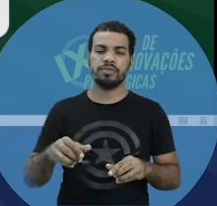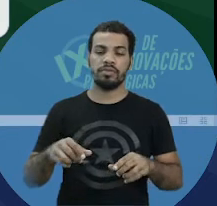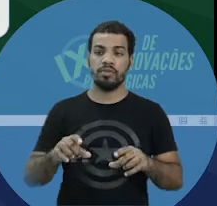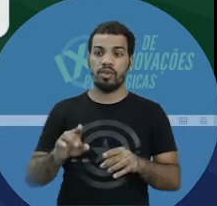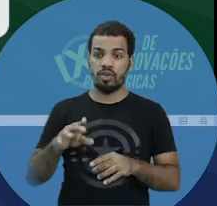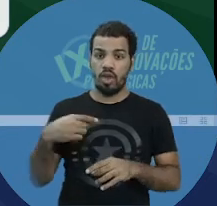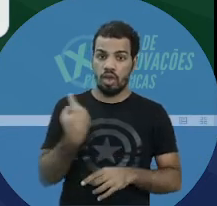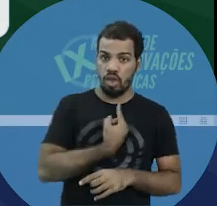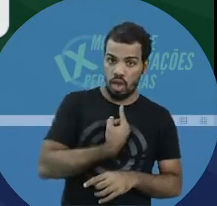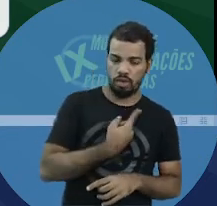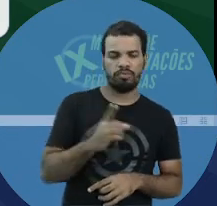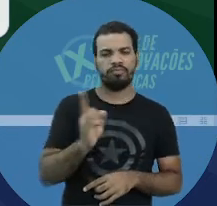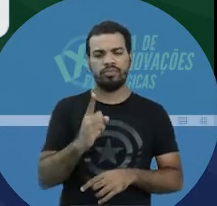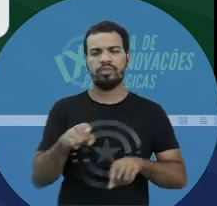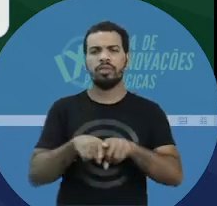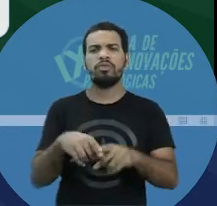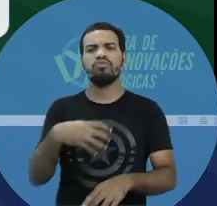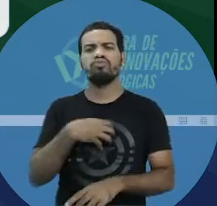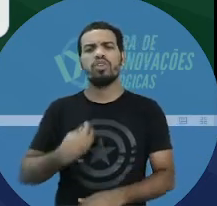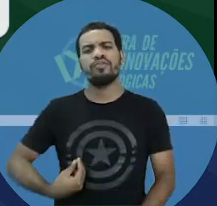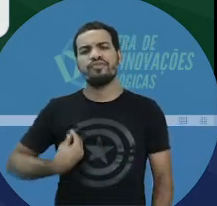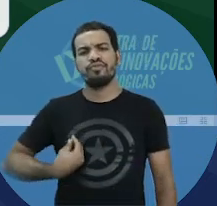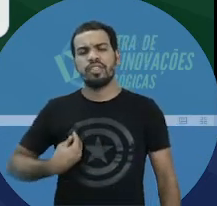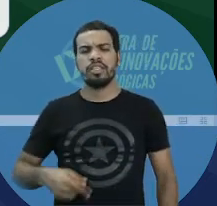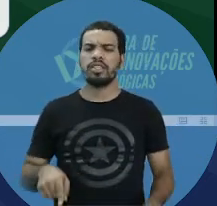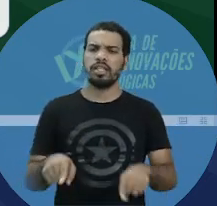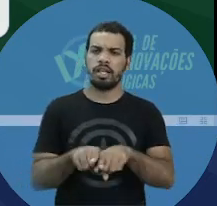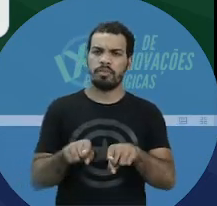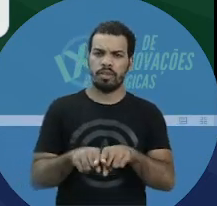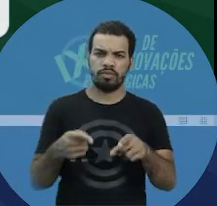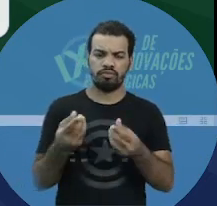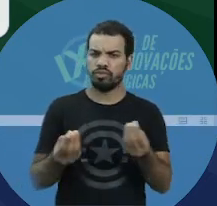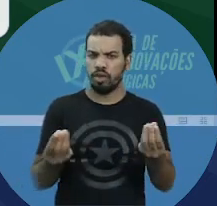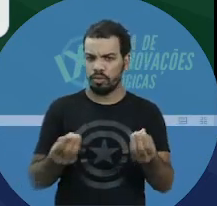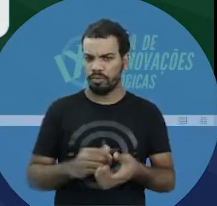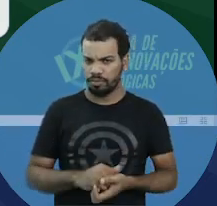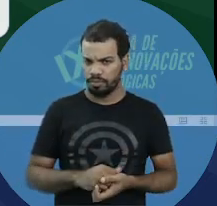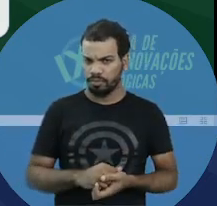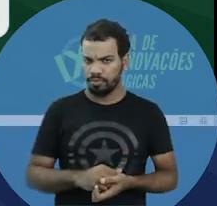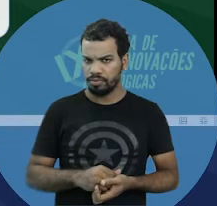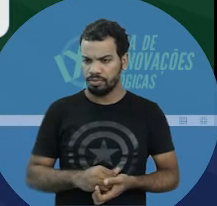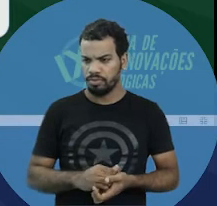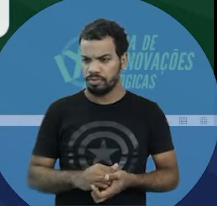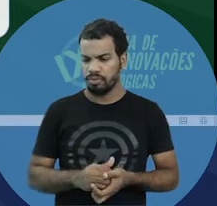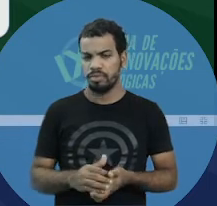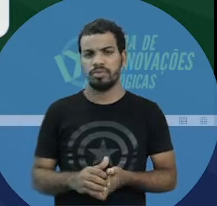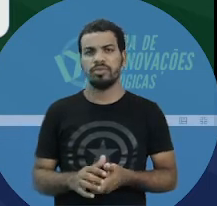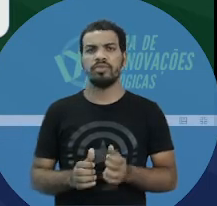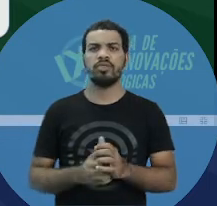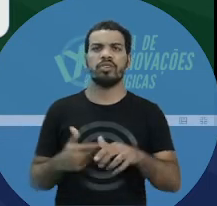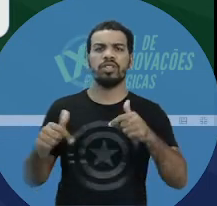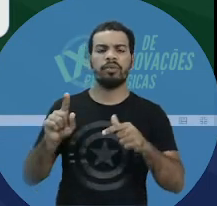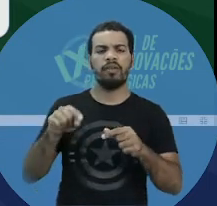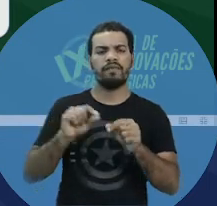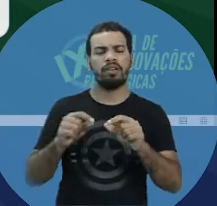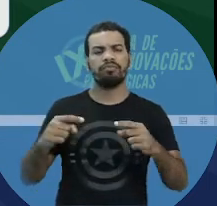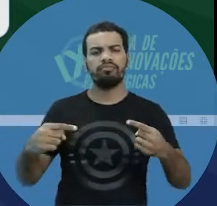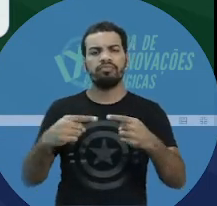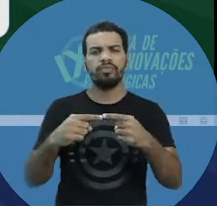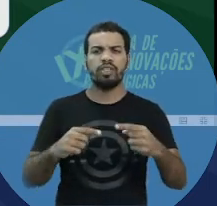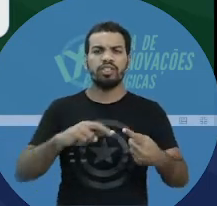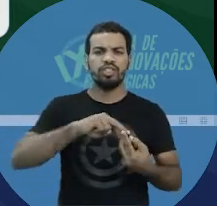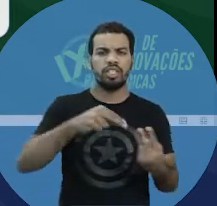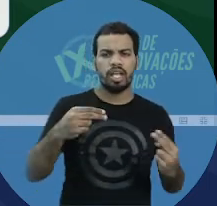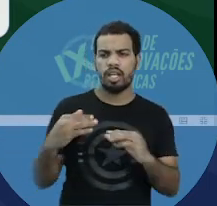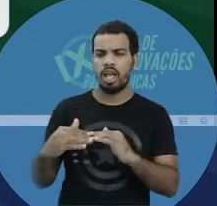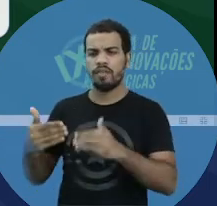como a forma de vida lá também, né, as outras formas de vida fora, porque quando a gente trabalha isso, quando eu faço o link entre genética e evolução, eu gosto muito